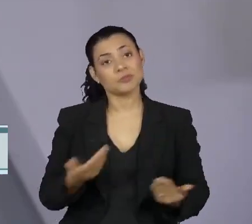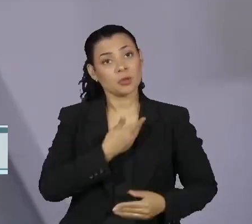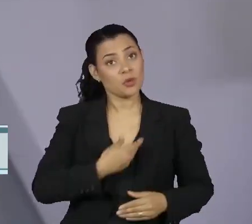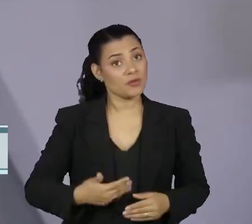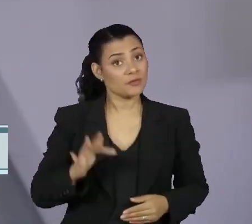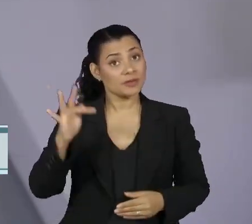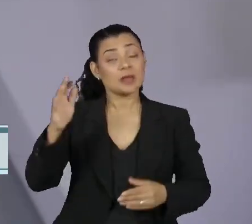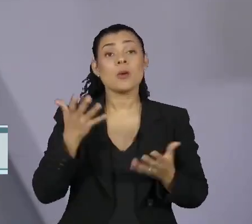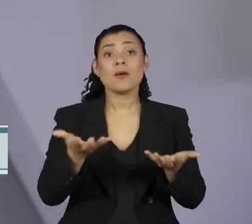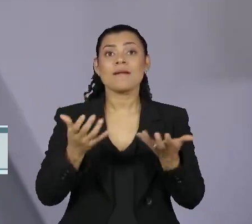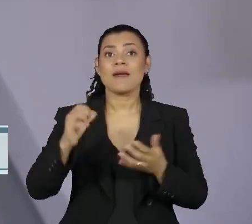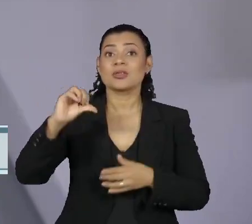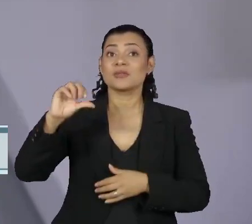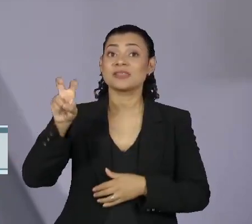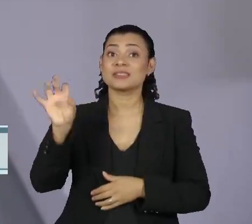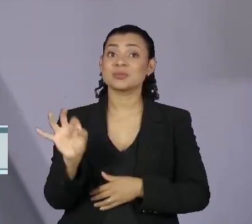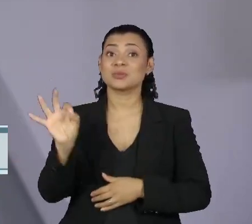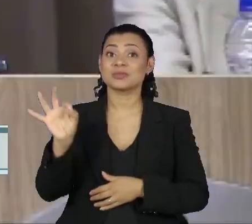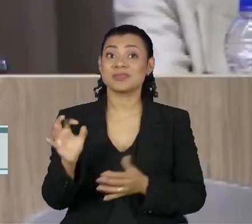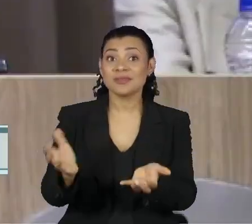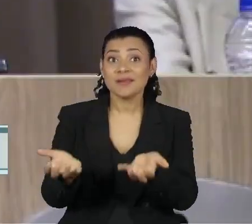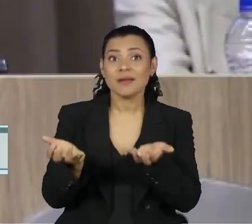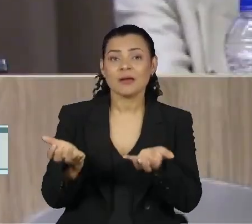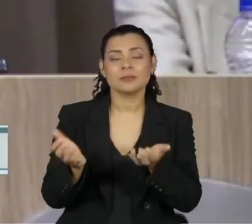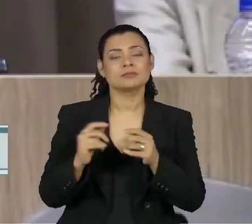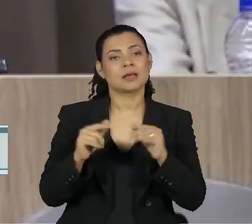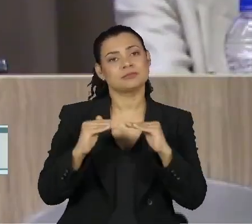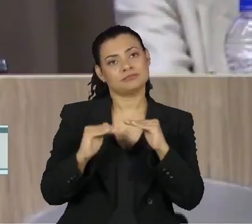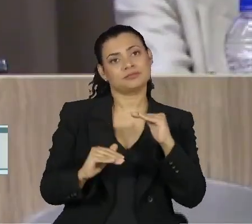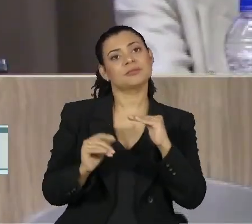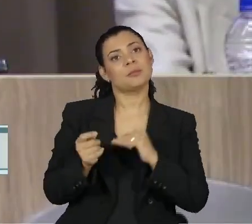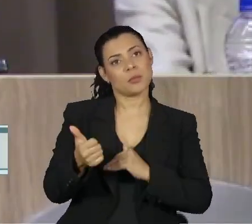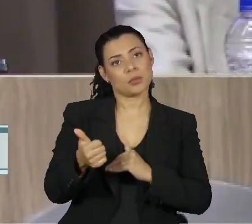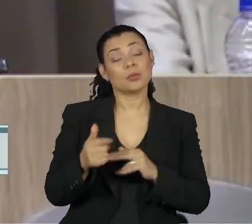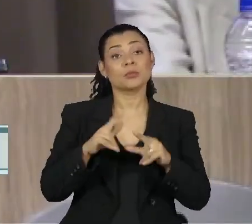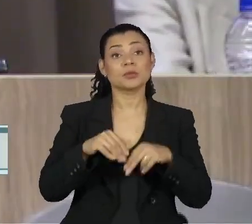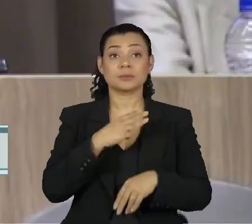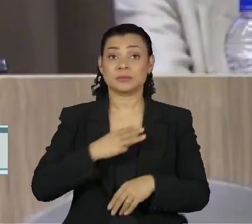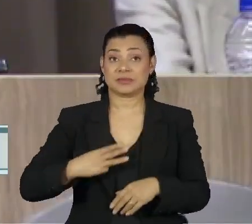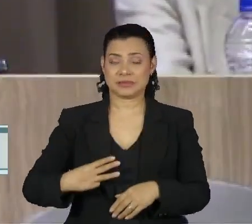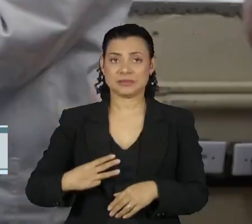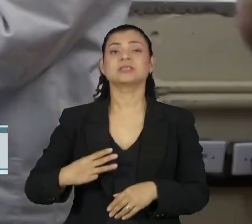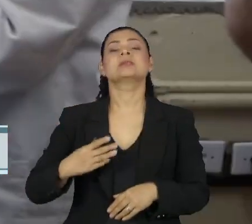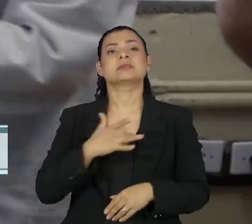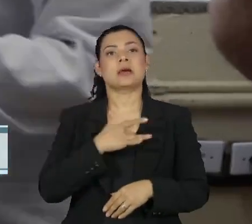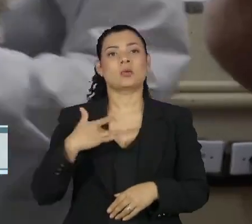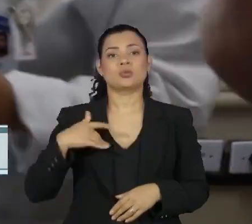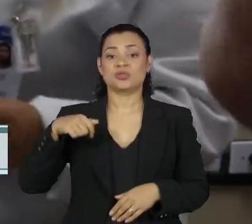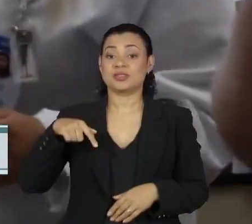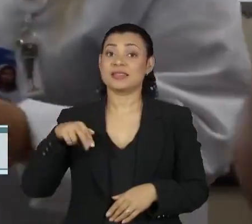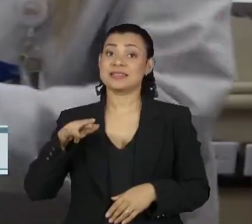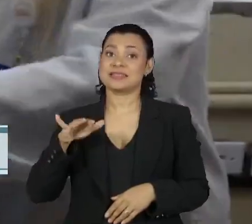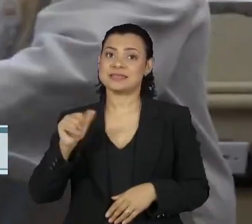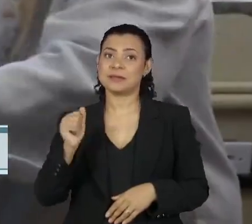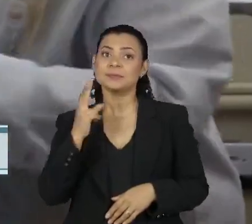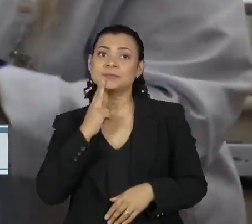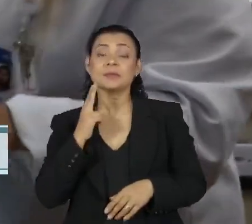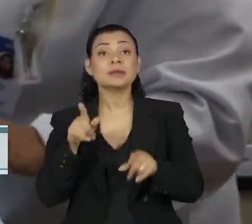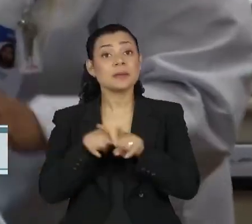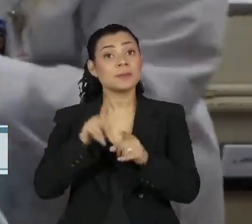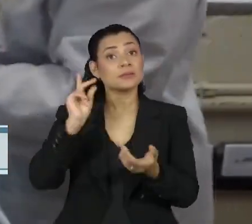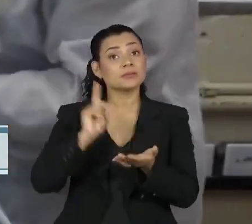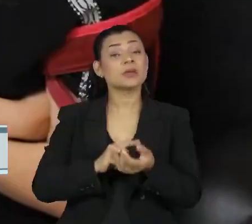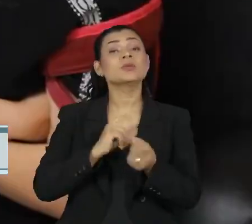governo, que é de 95%. De acordo com a ministra da Saúde, Nísia Trindade, das 8 vacinas recomendadas